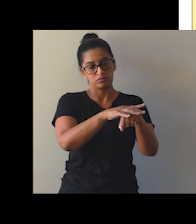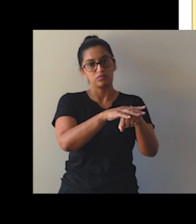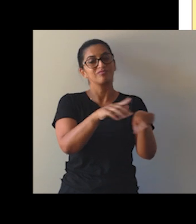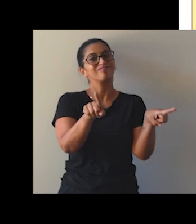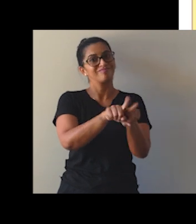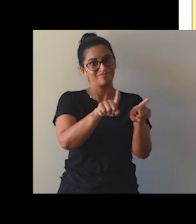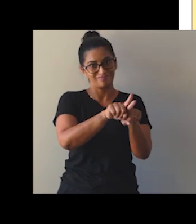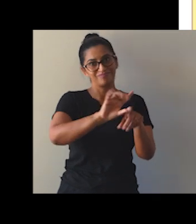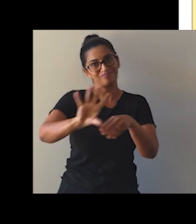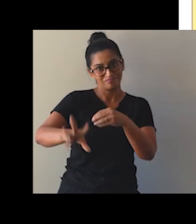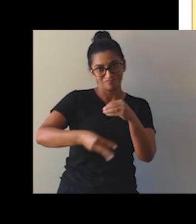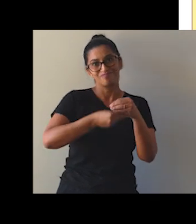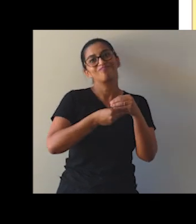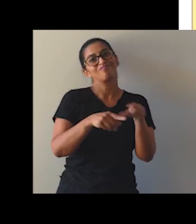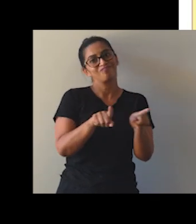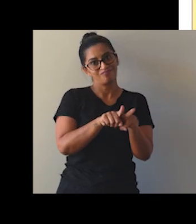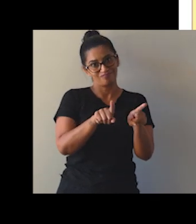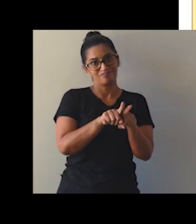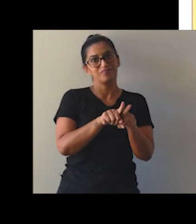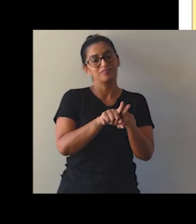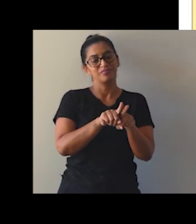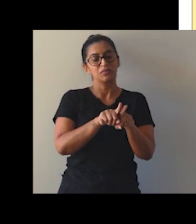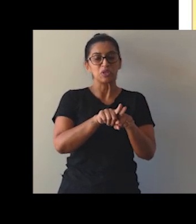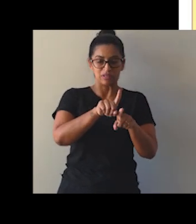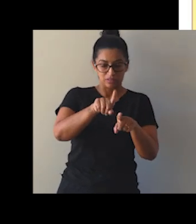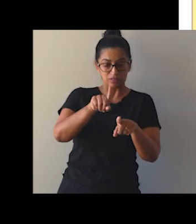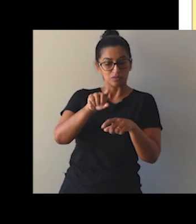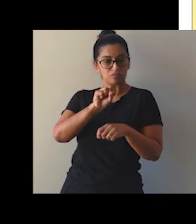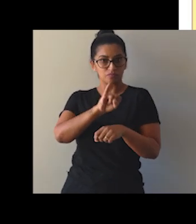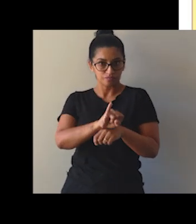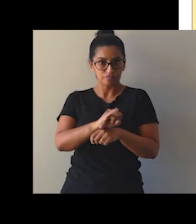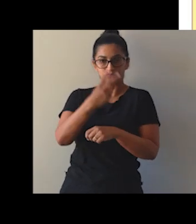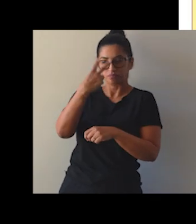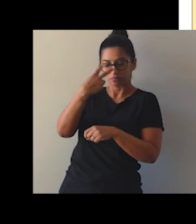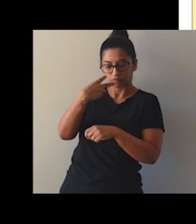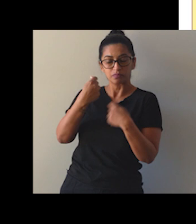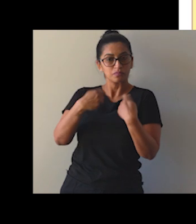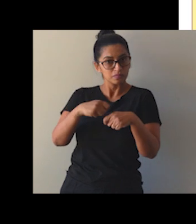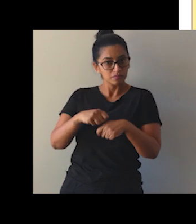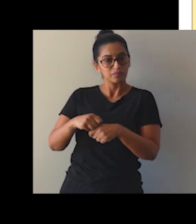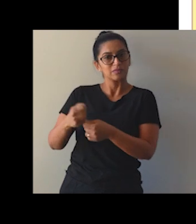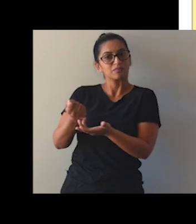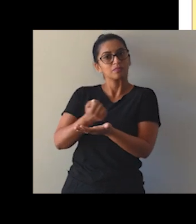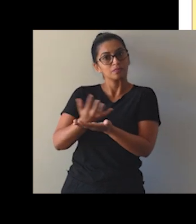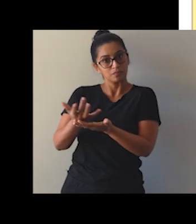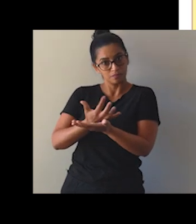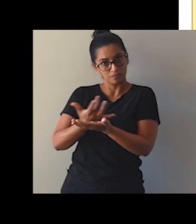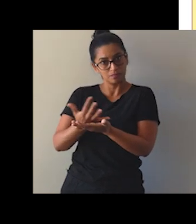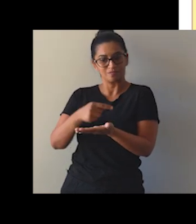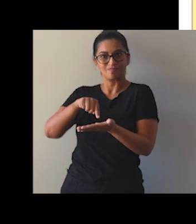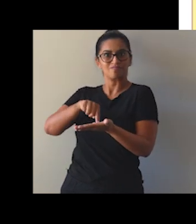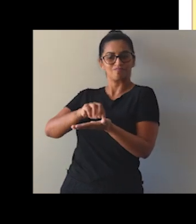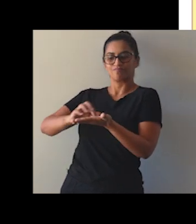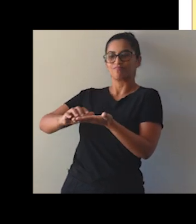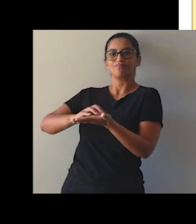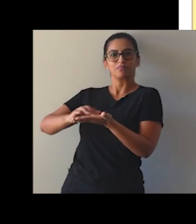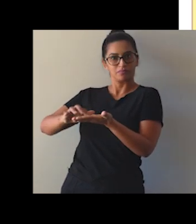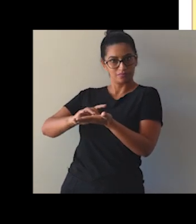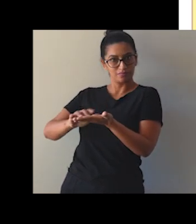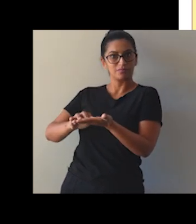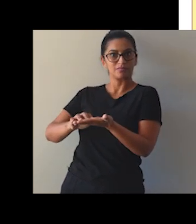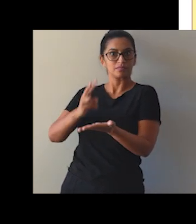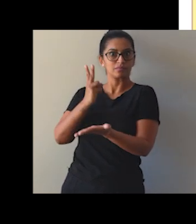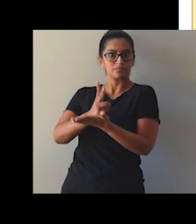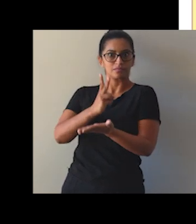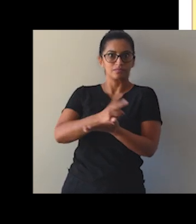ser alfabetizada em braille, pelo seu apoio, e terá todo o seu material transcrito em braille após ele ser